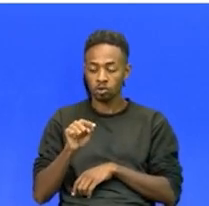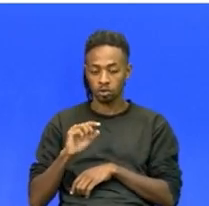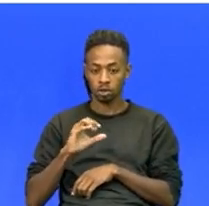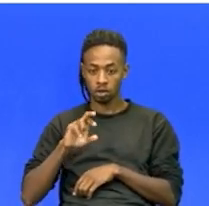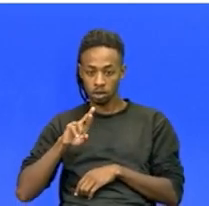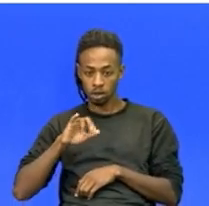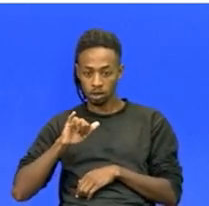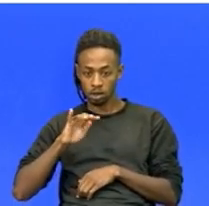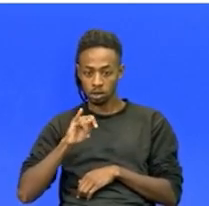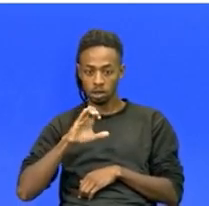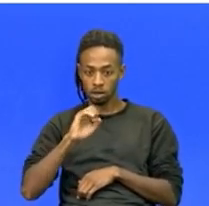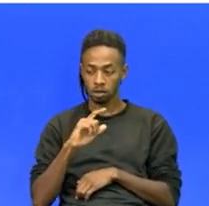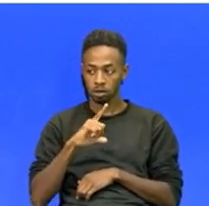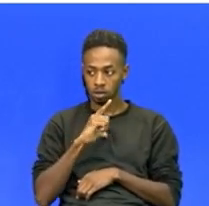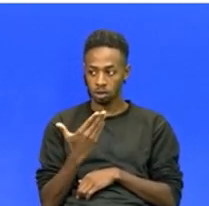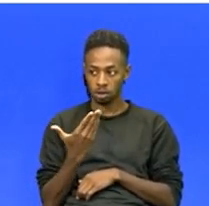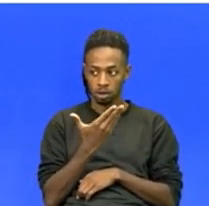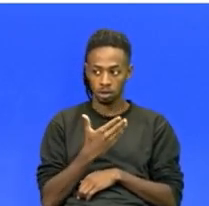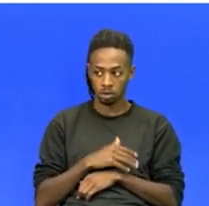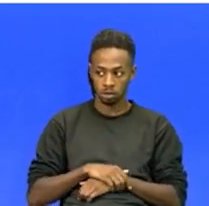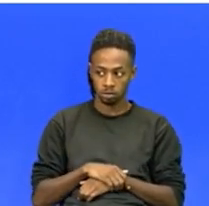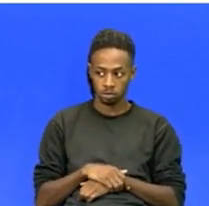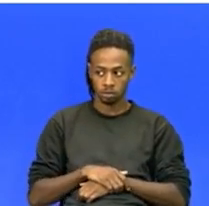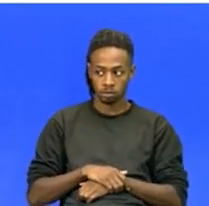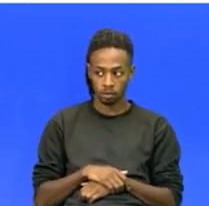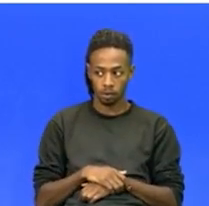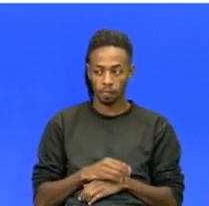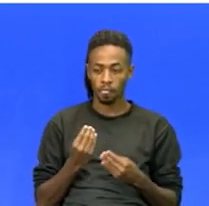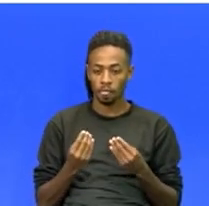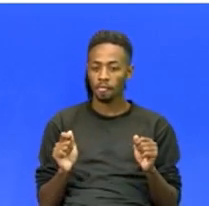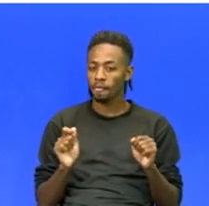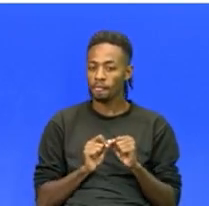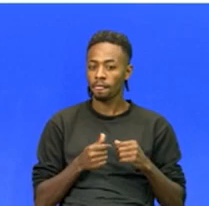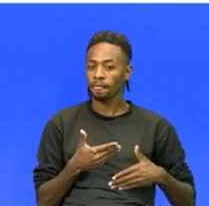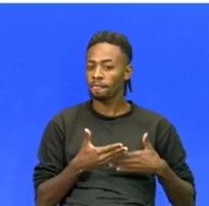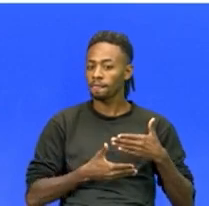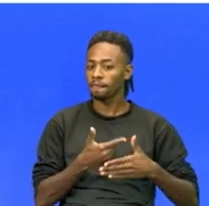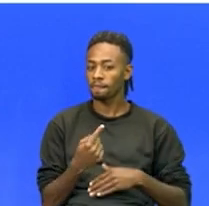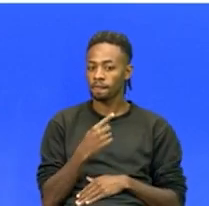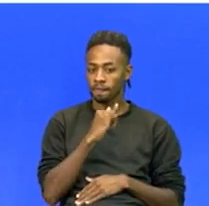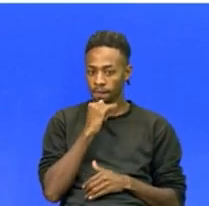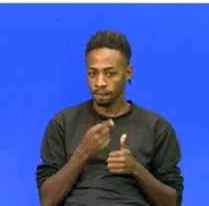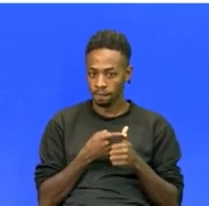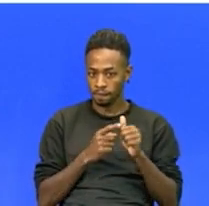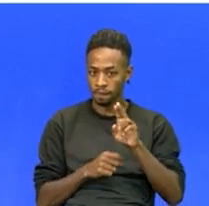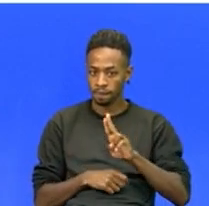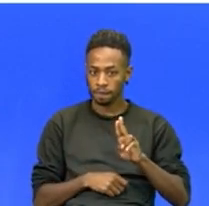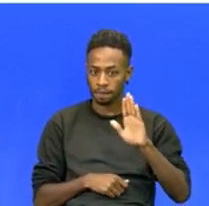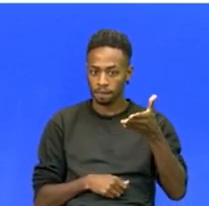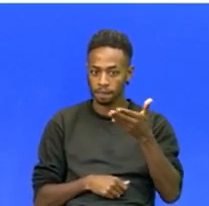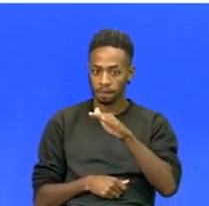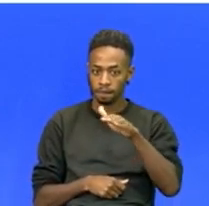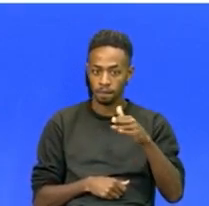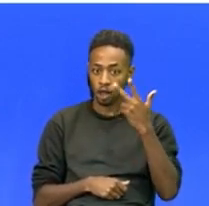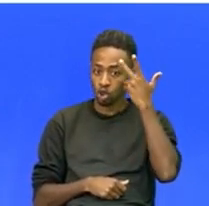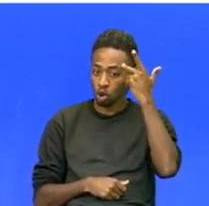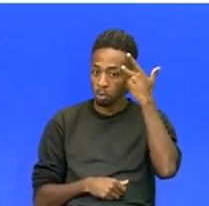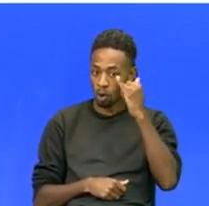exponencial de x, né, e cosseno de y. Como que se faz? Então, primeiro, anular as derivadas, normal,